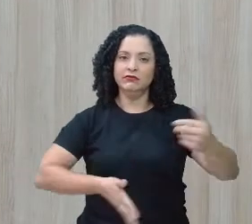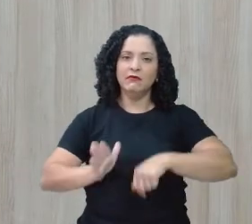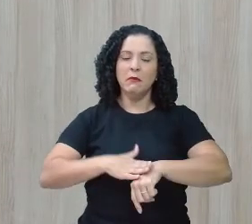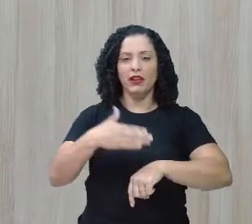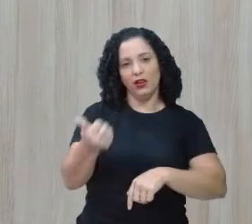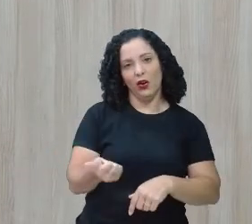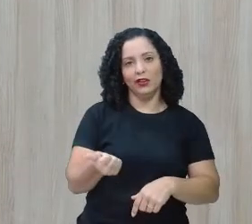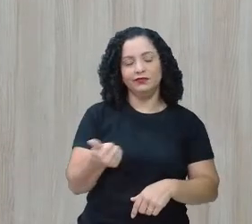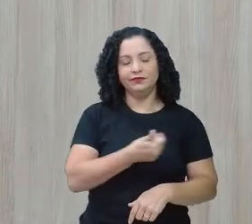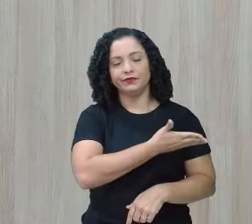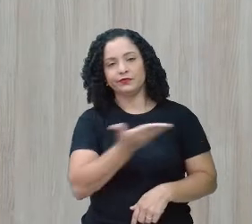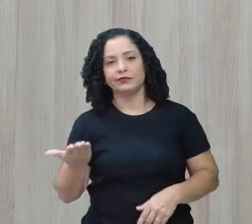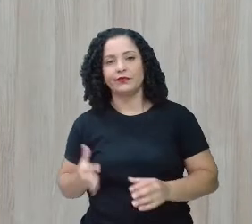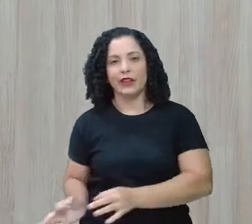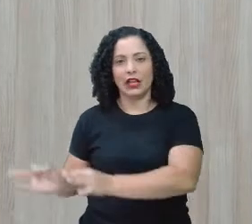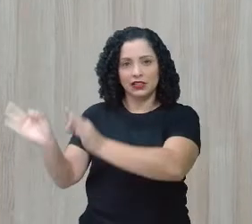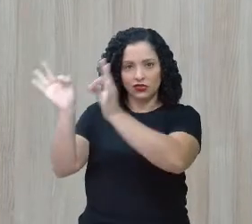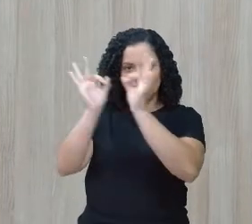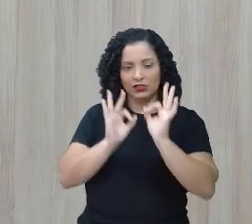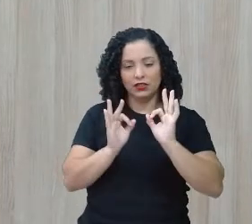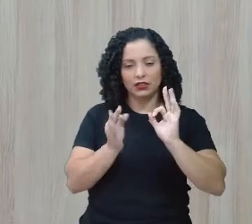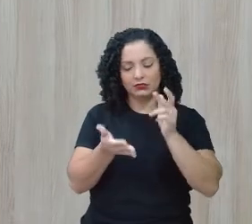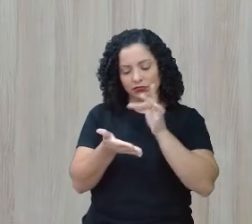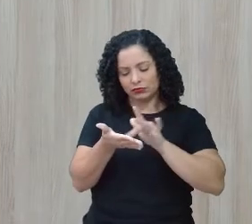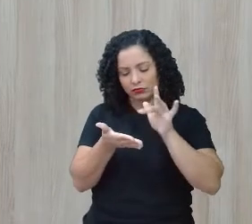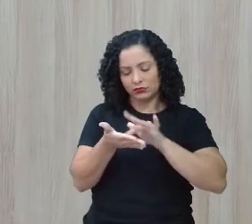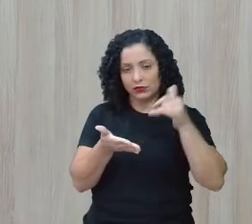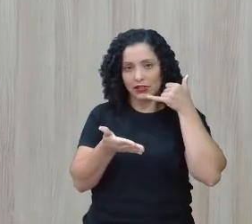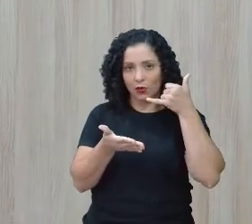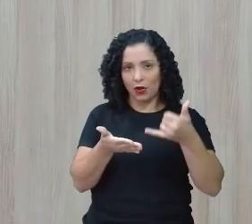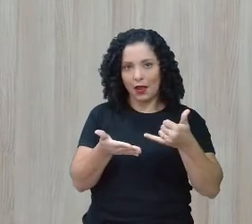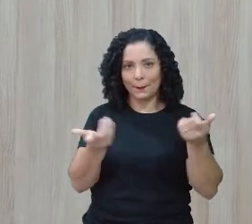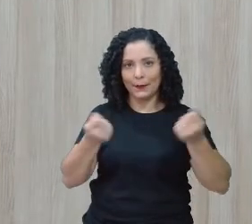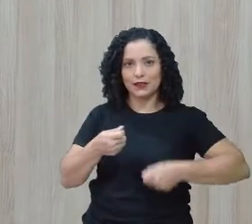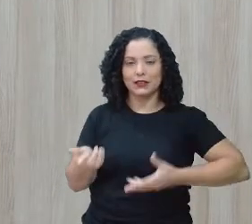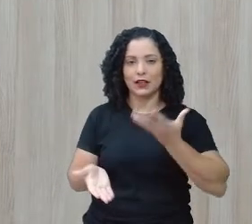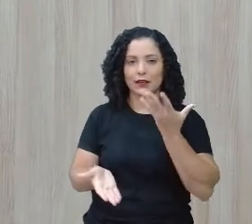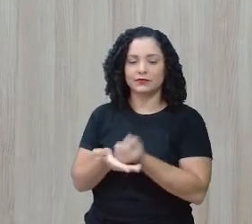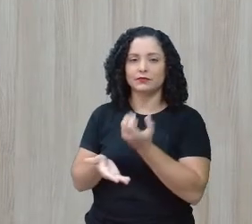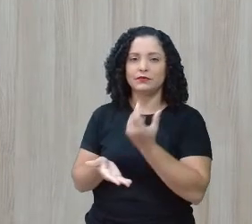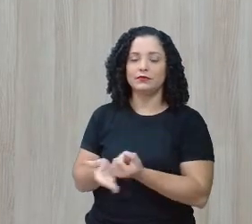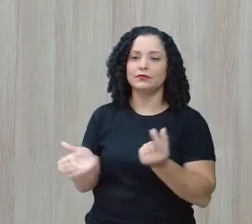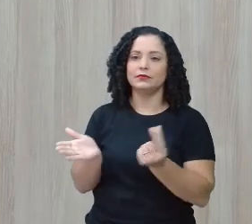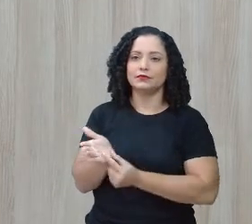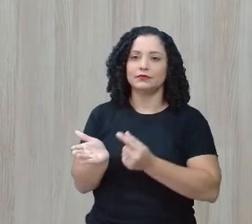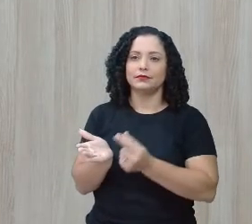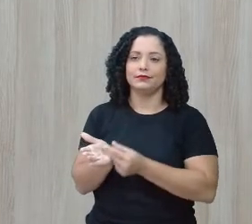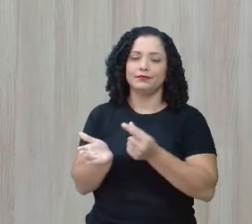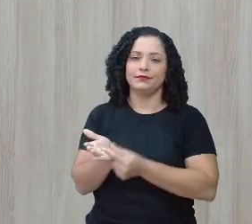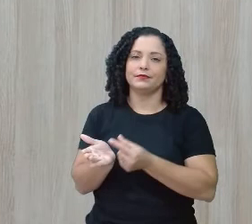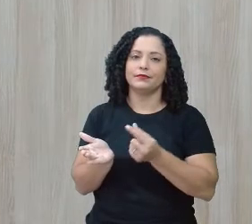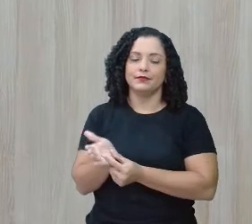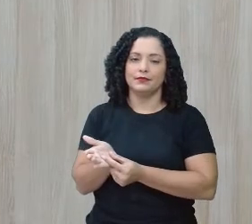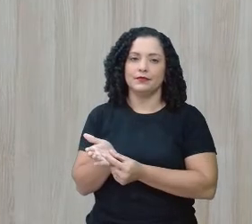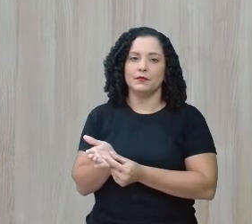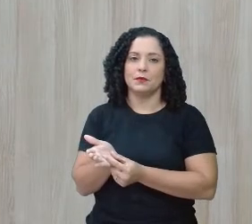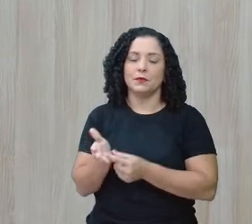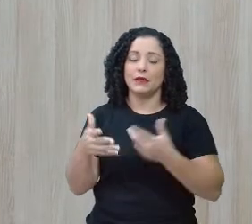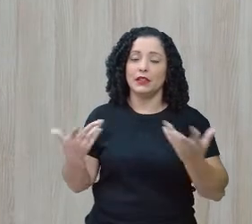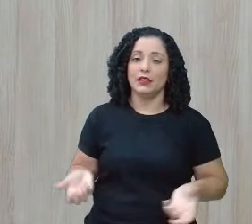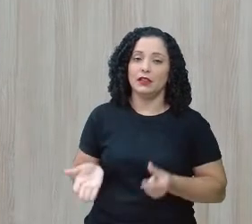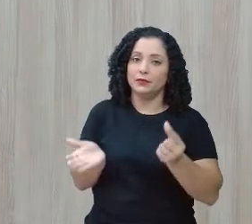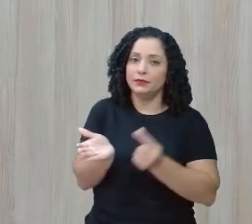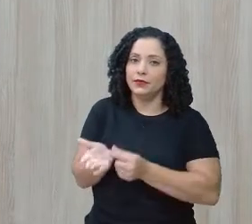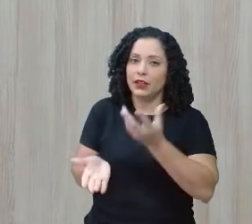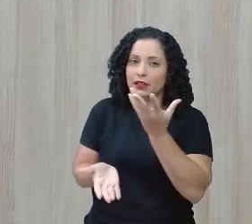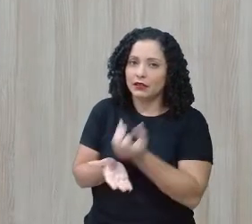você assistir a aula pelo celular, você precisa fazer o download aí de um aplicativo, tá bom? Para fazer o download desse